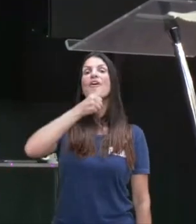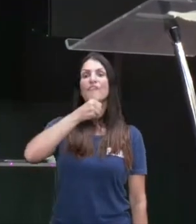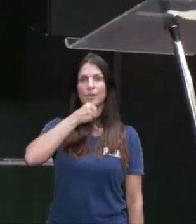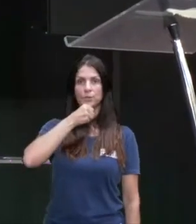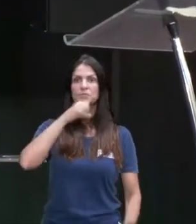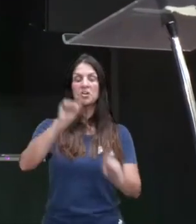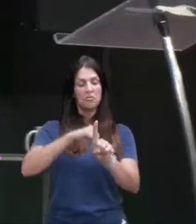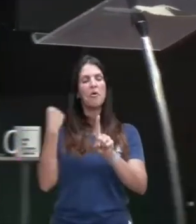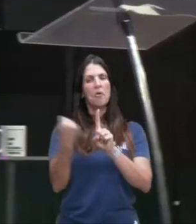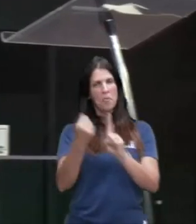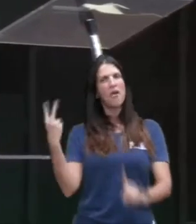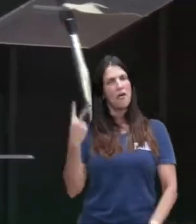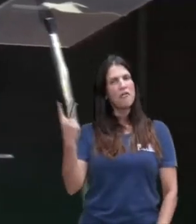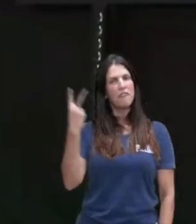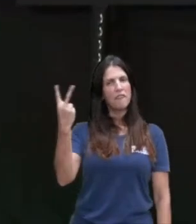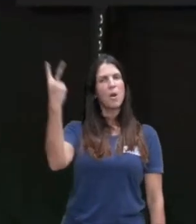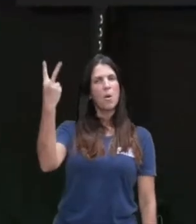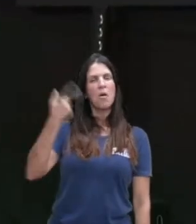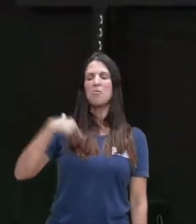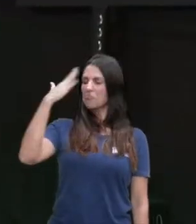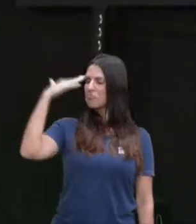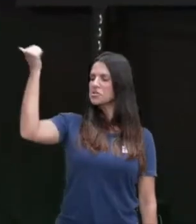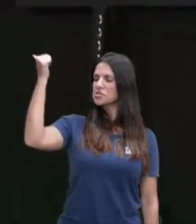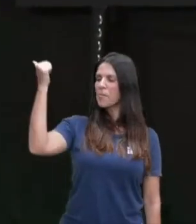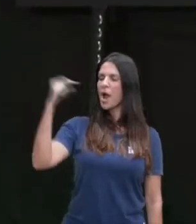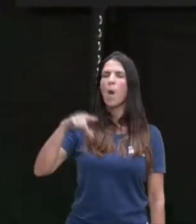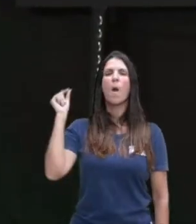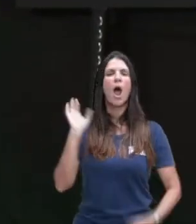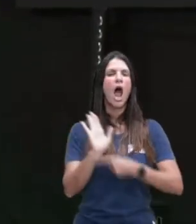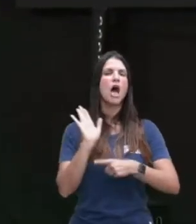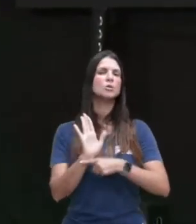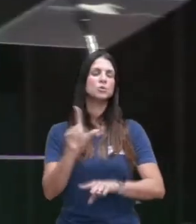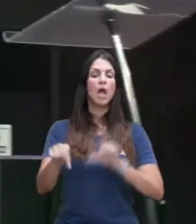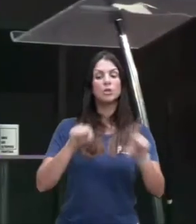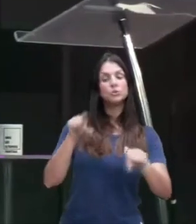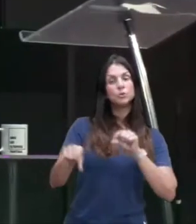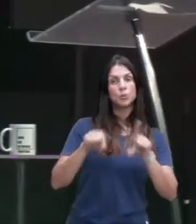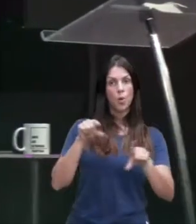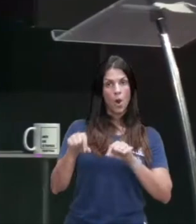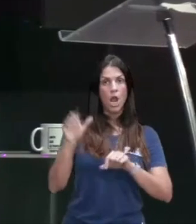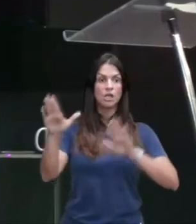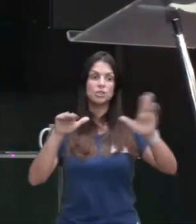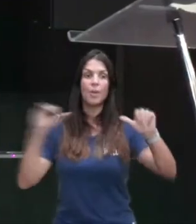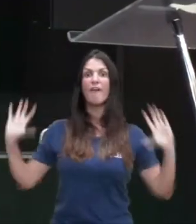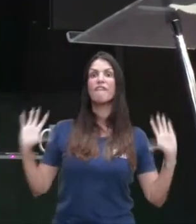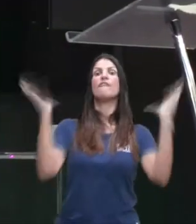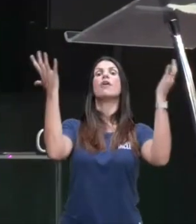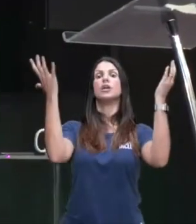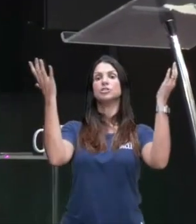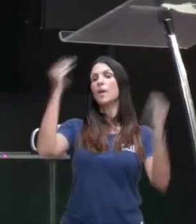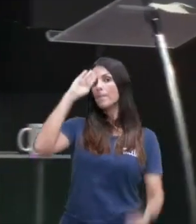isso socialmente significava se convocado para as decisões significava se convocado para as festividades